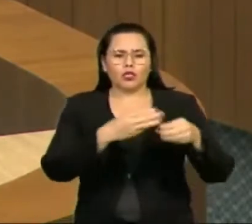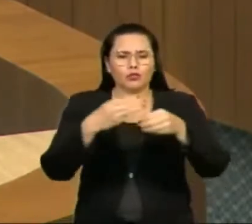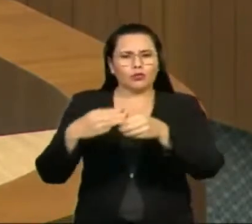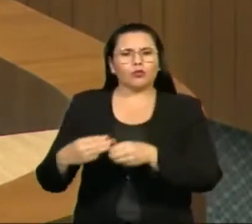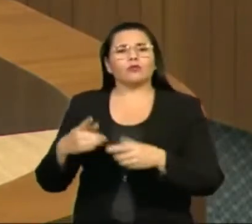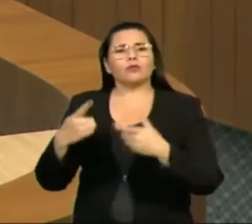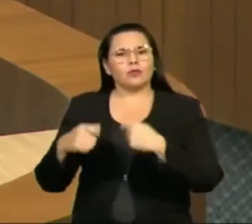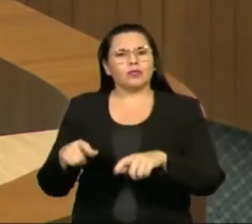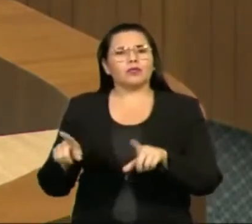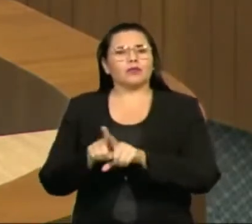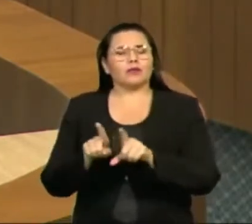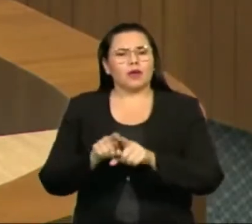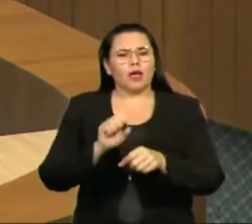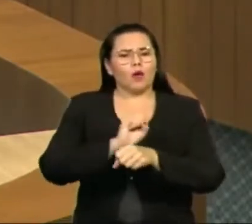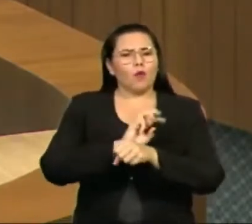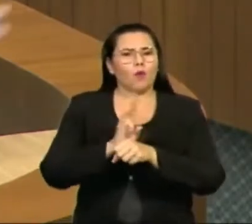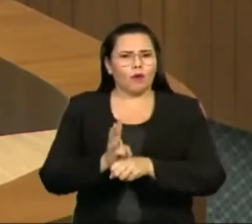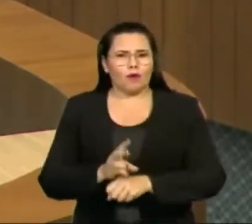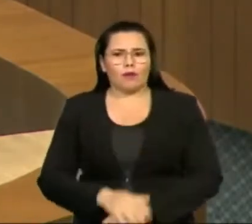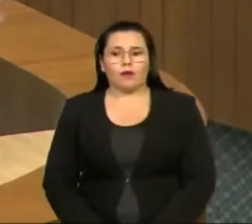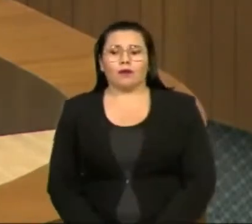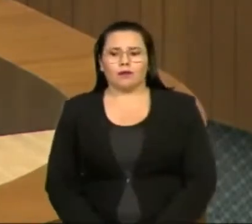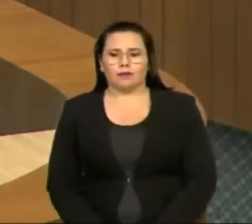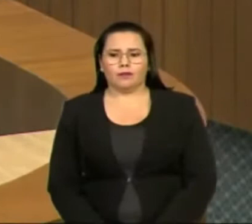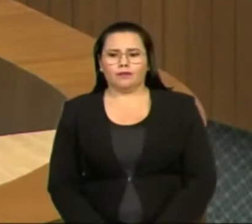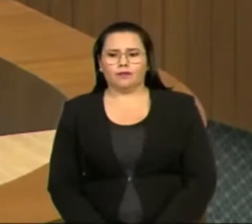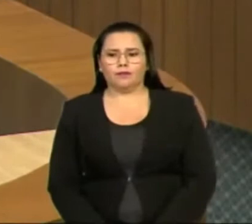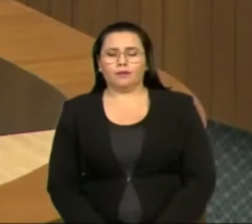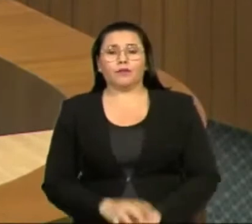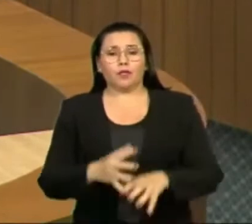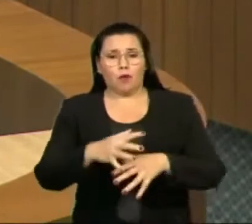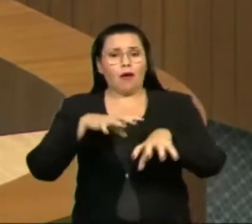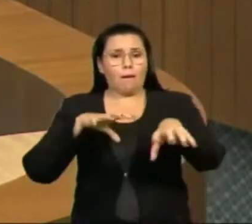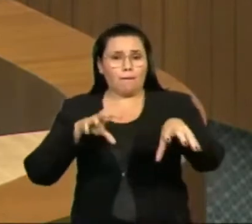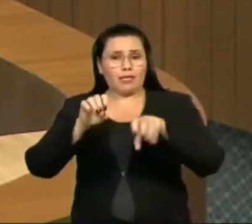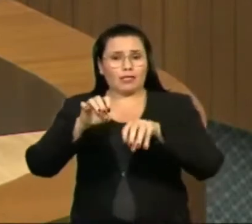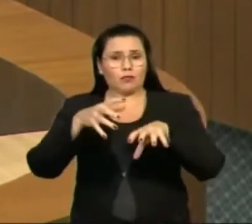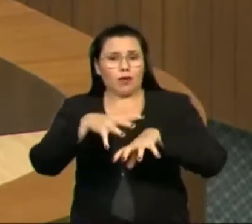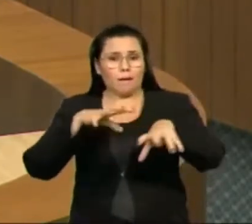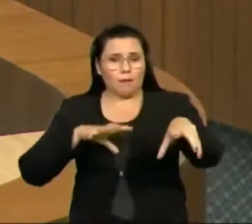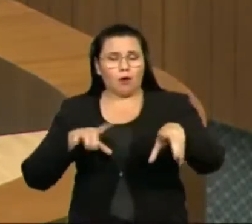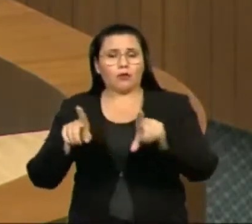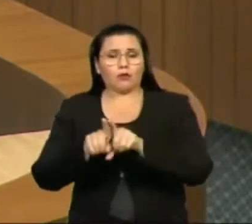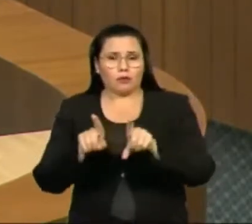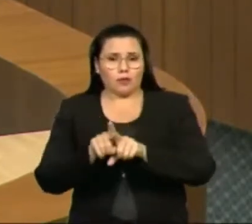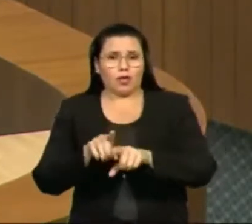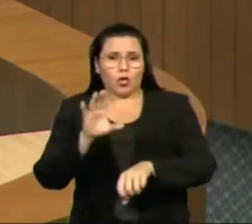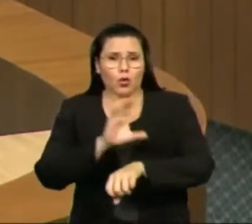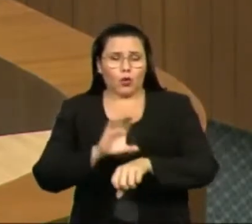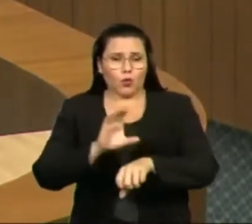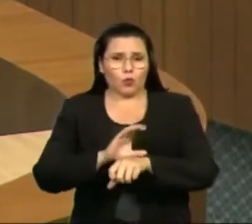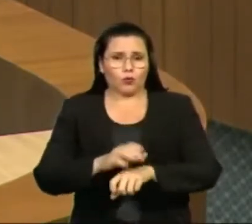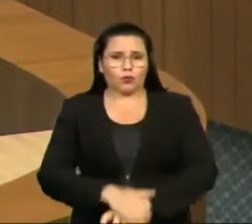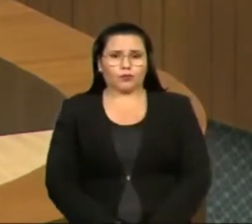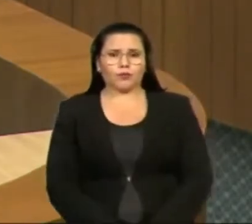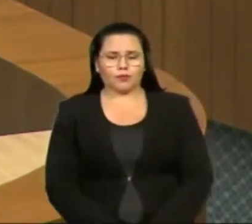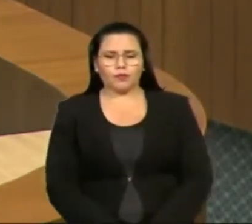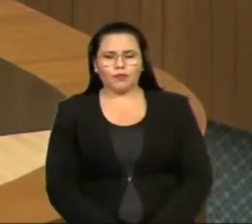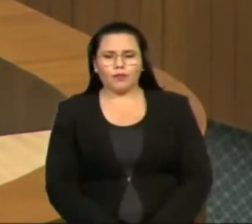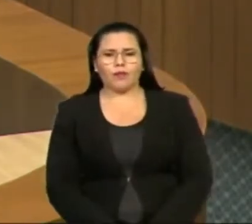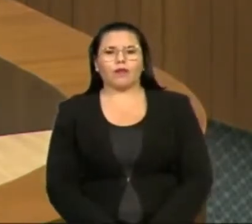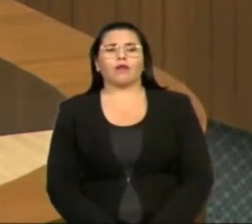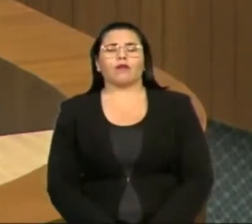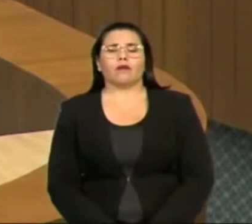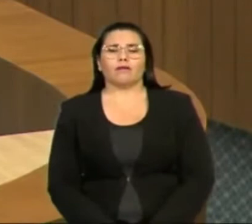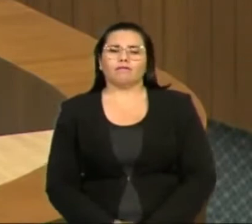por conta do ensino remoto, por meio de cursos não presenciais, que estão levando a UEMA de fato a todos os